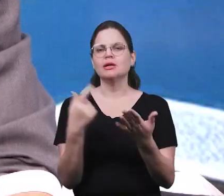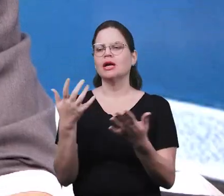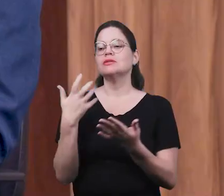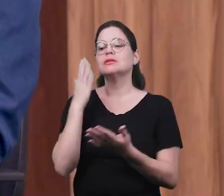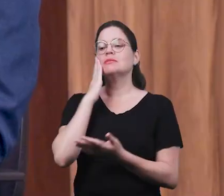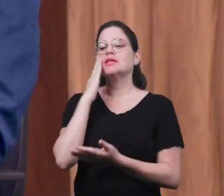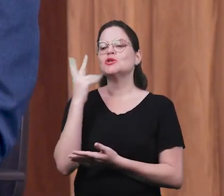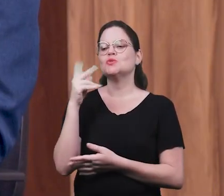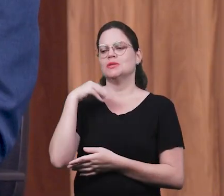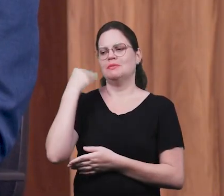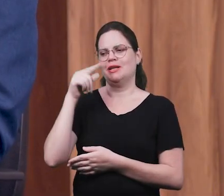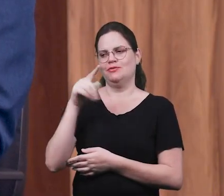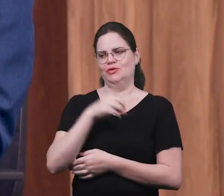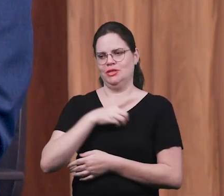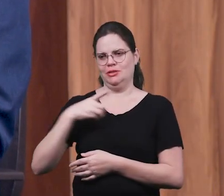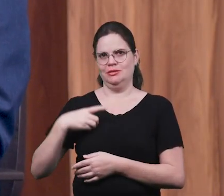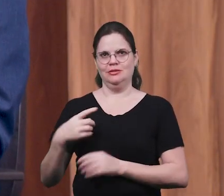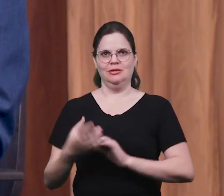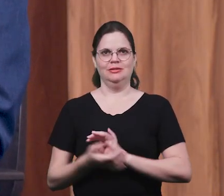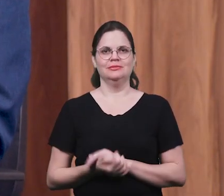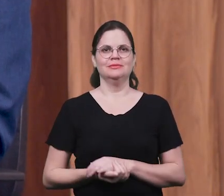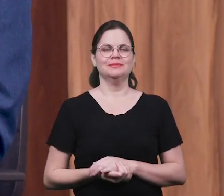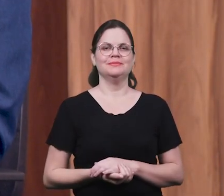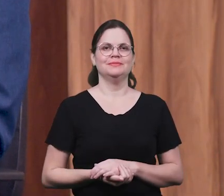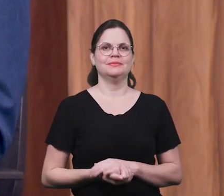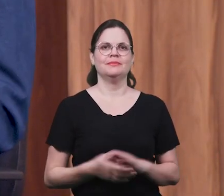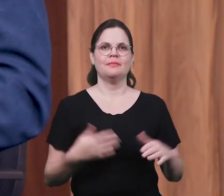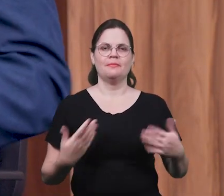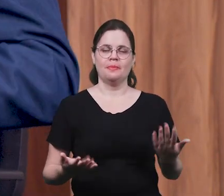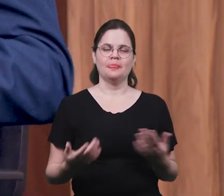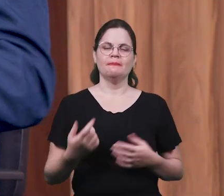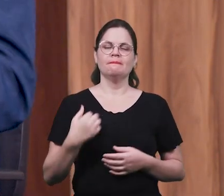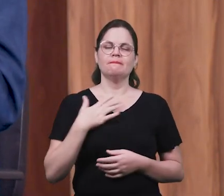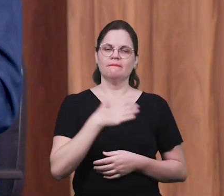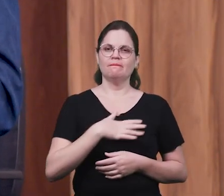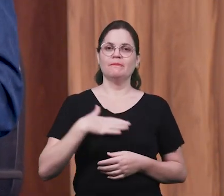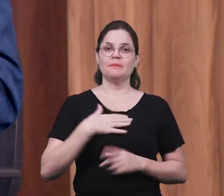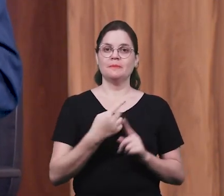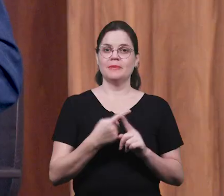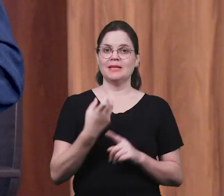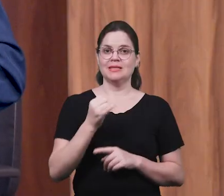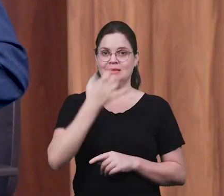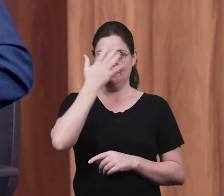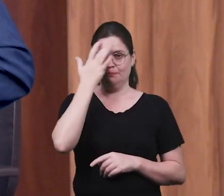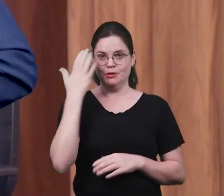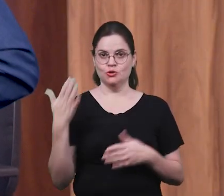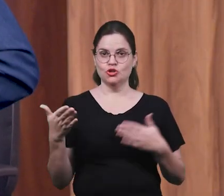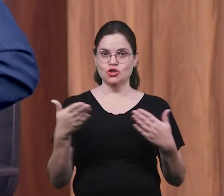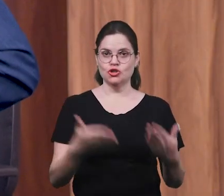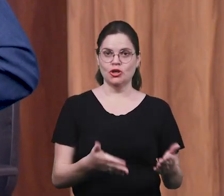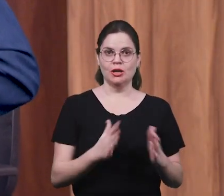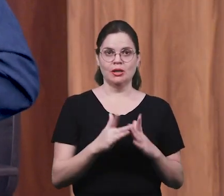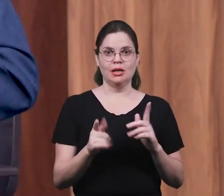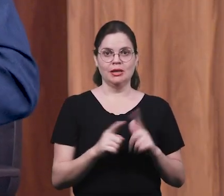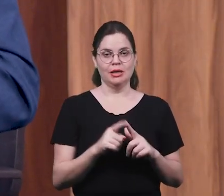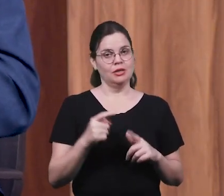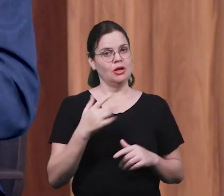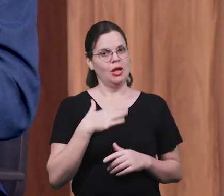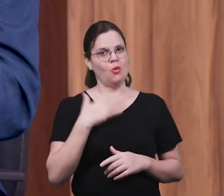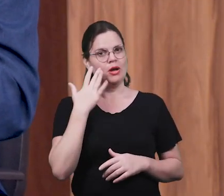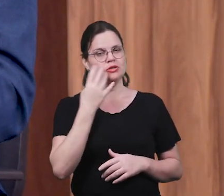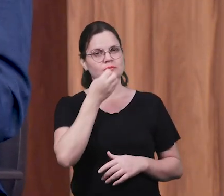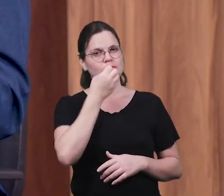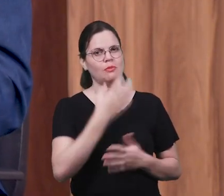favor. Muito gratificante quando alguém chega à igreja e nós temos a oportunidade, isso para mim é um privilégio,